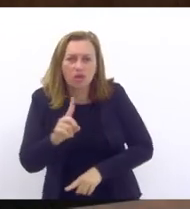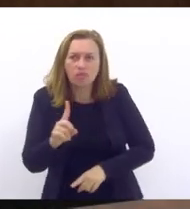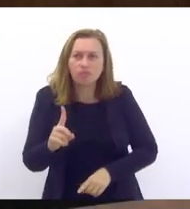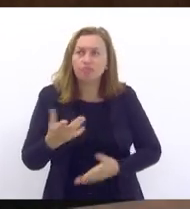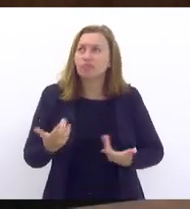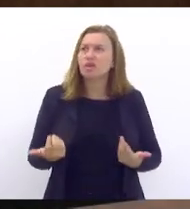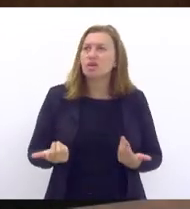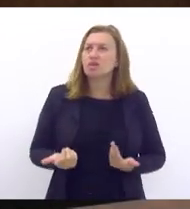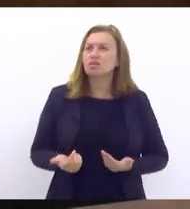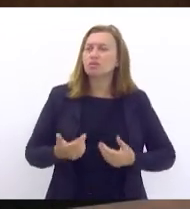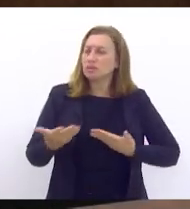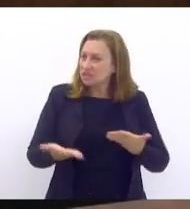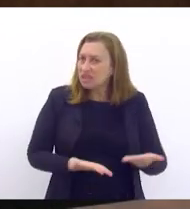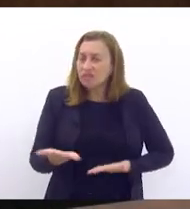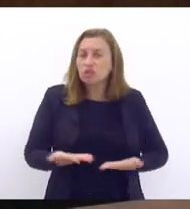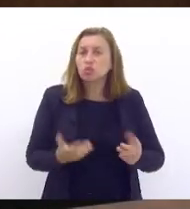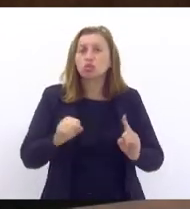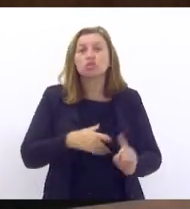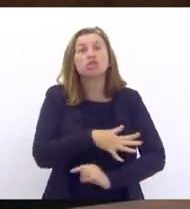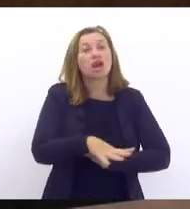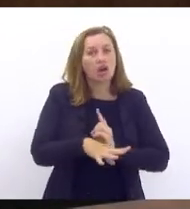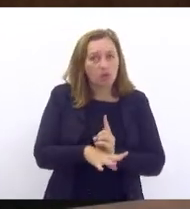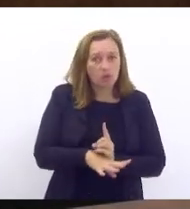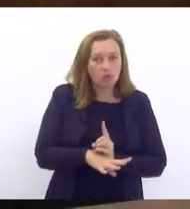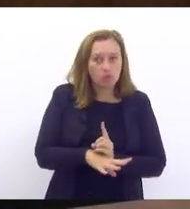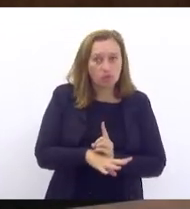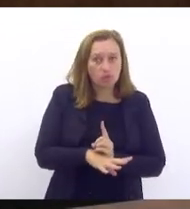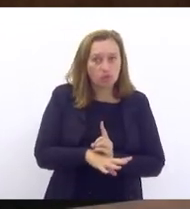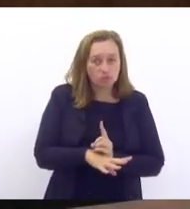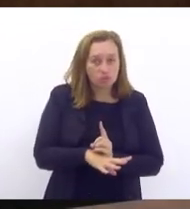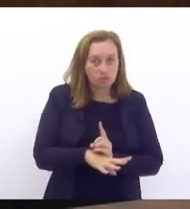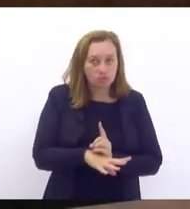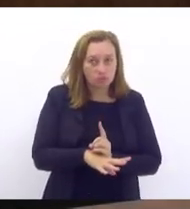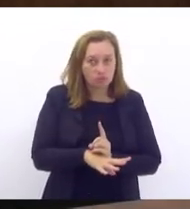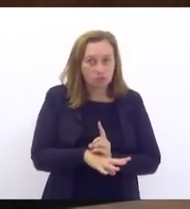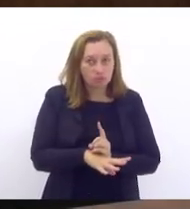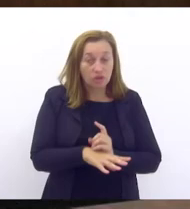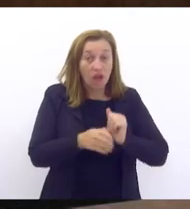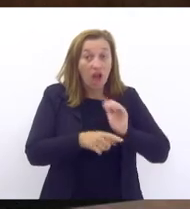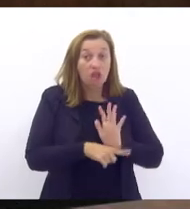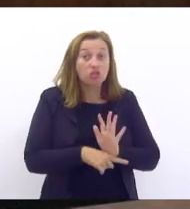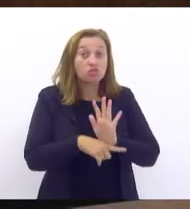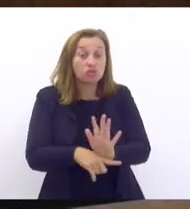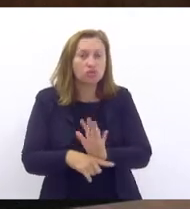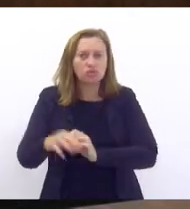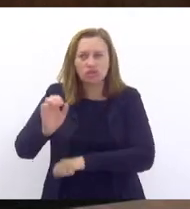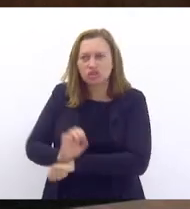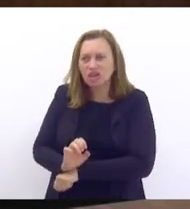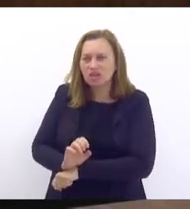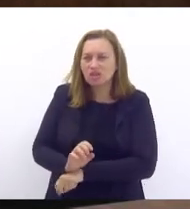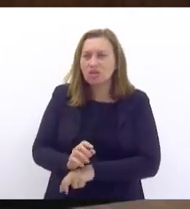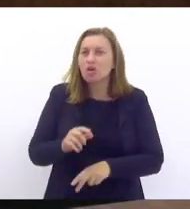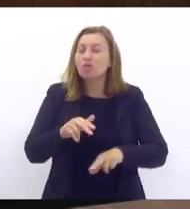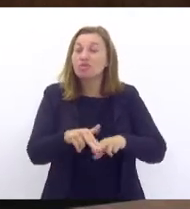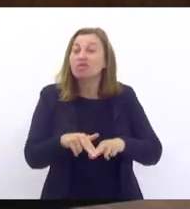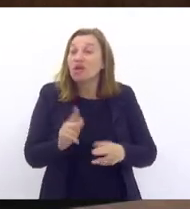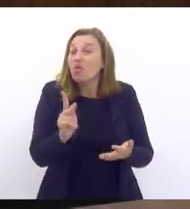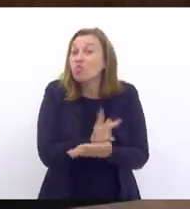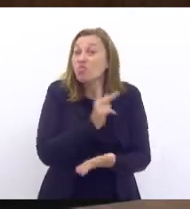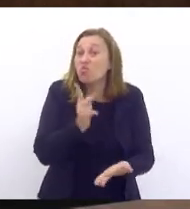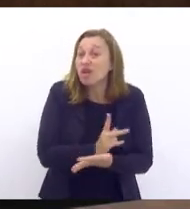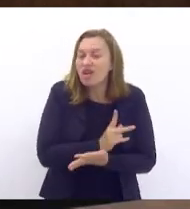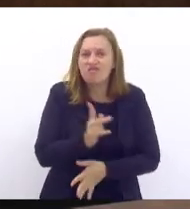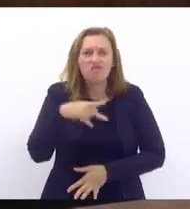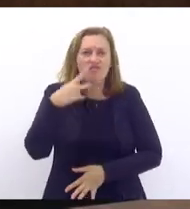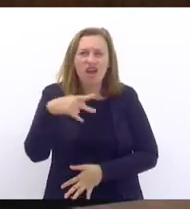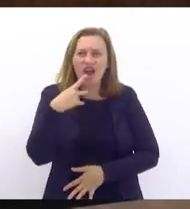elas prestam um serviço social acessório ao Estado. Portanto, é um erro